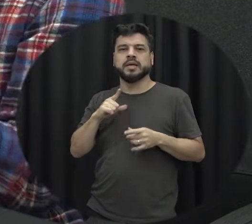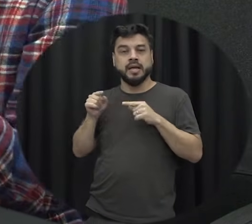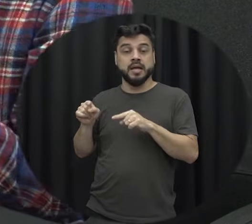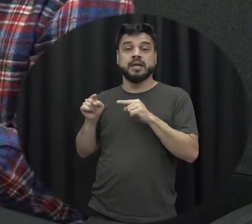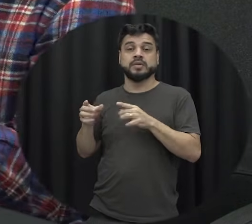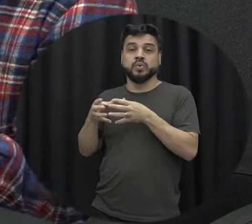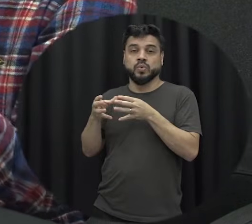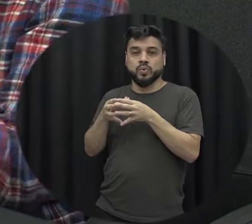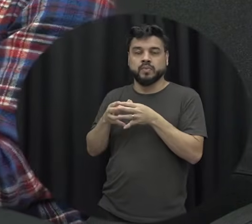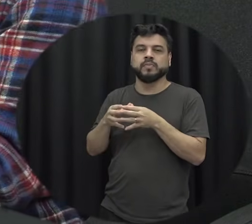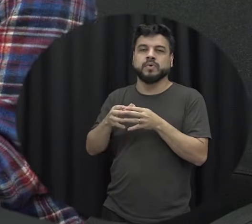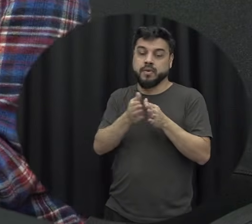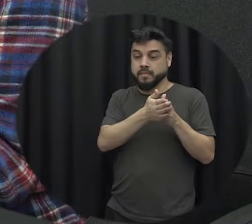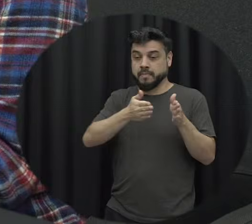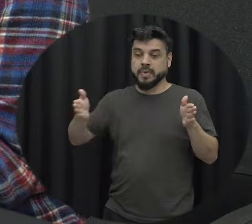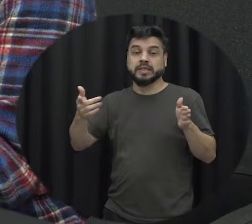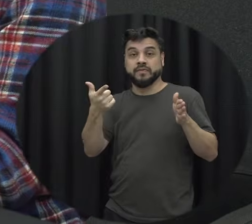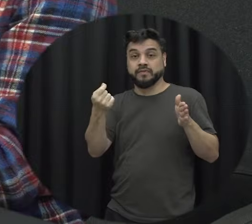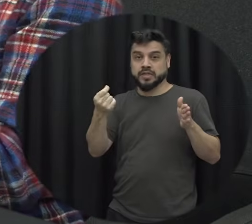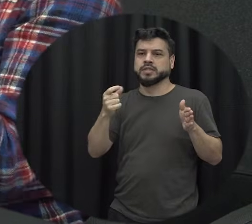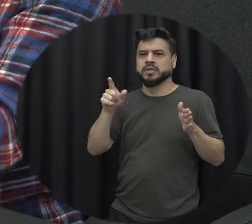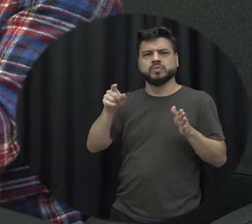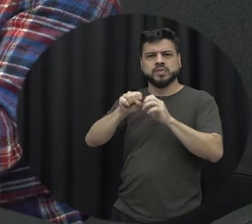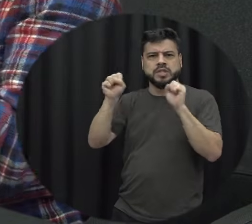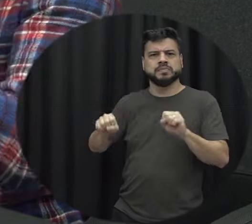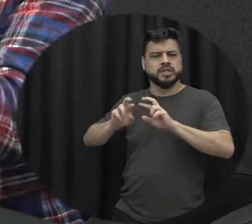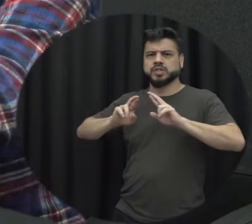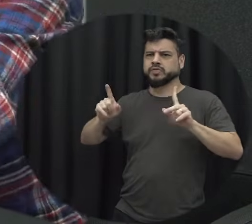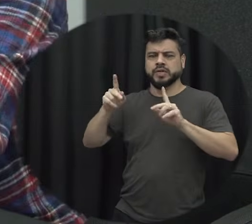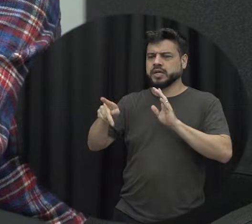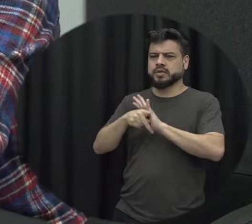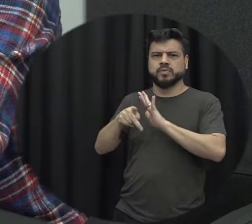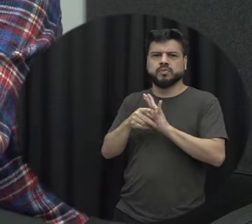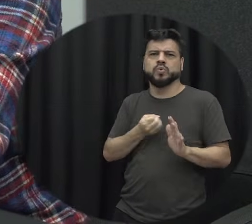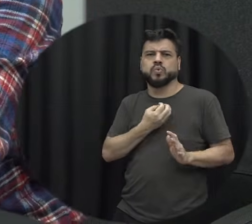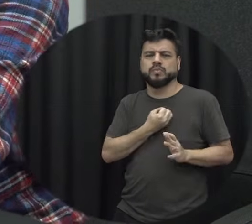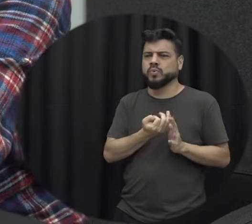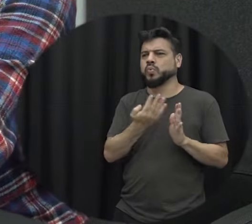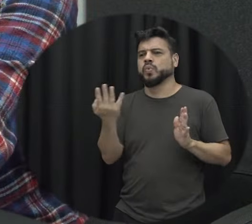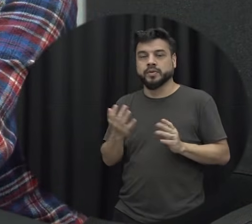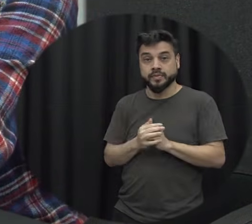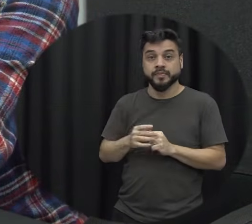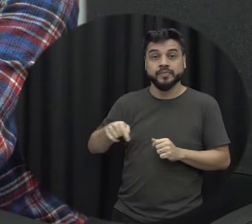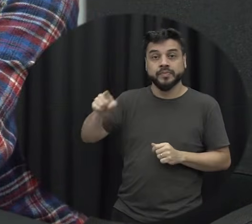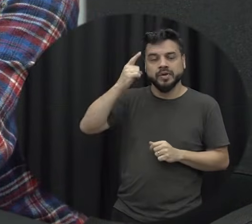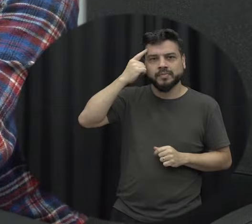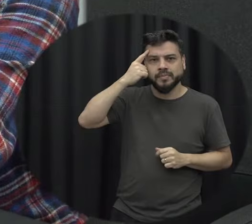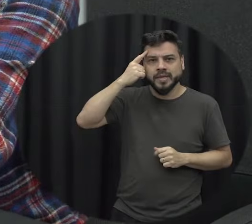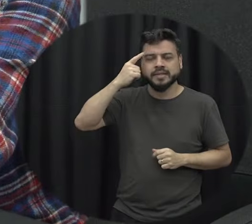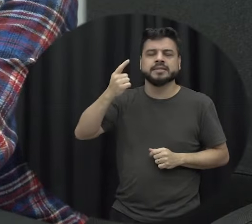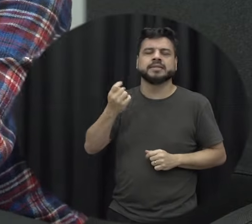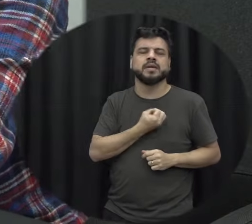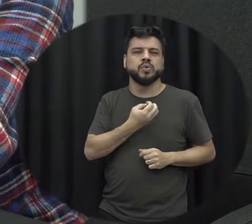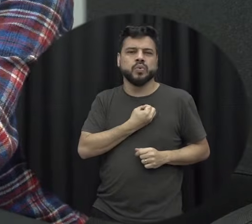seja um sistema de base 20, é um sistema diferente, porque quando a gente pensa num sistema de